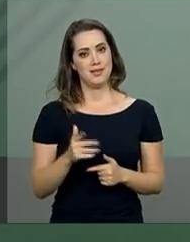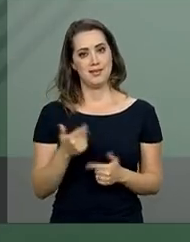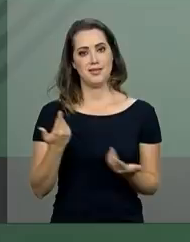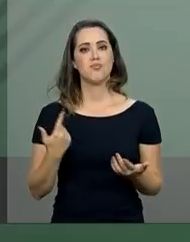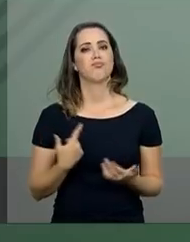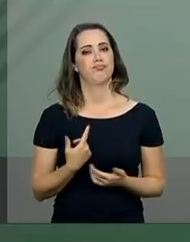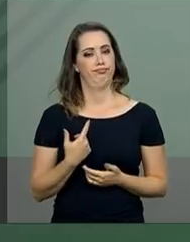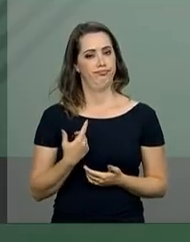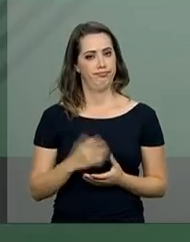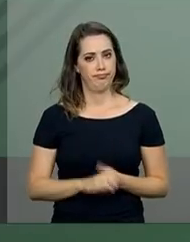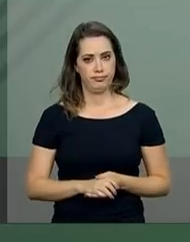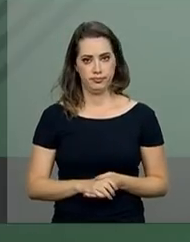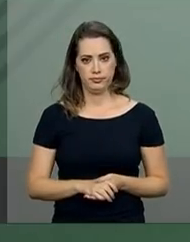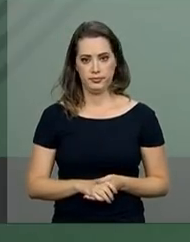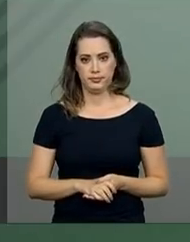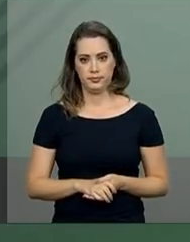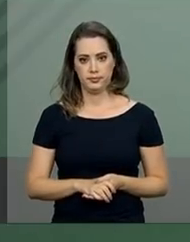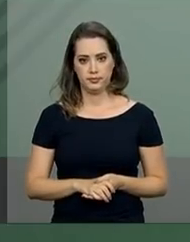poucos